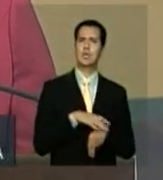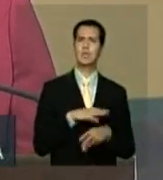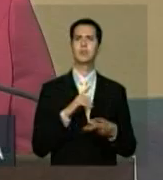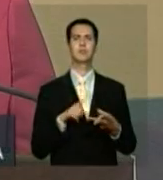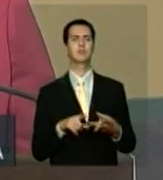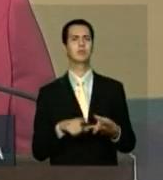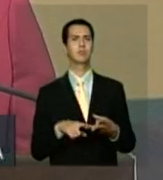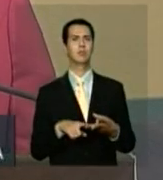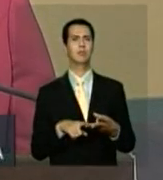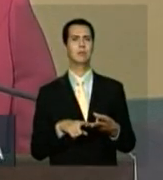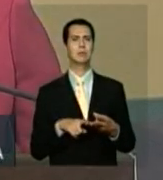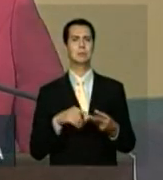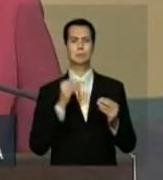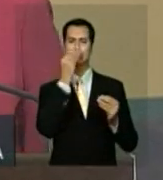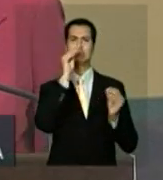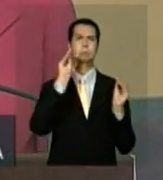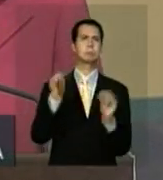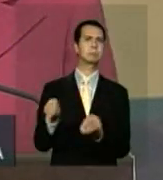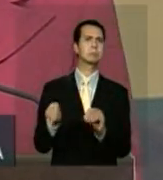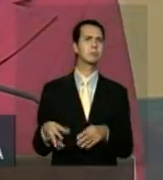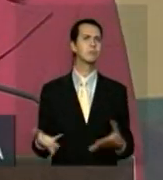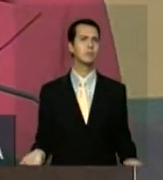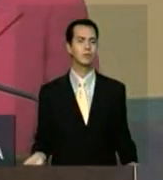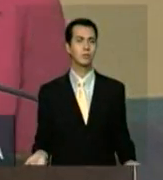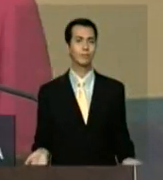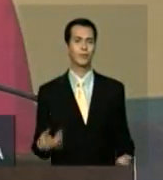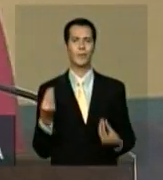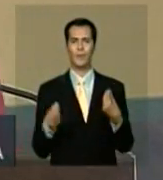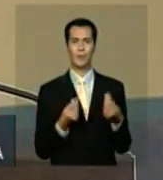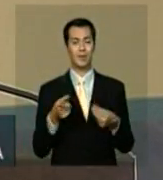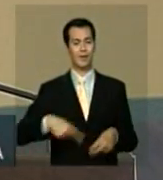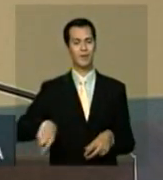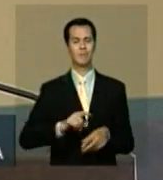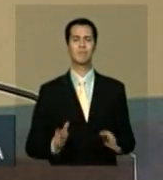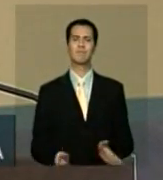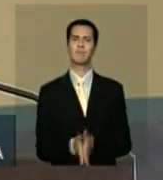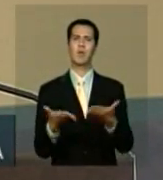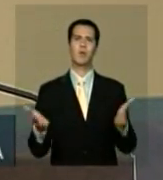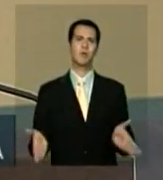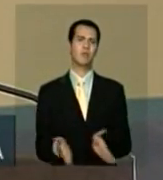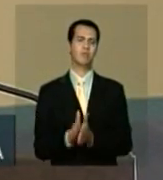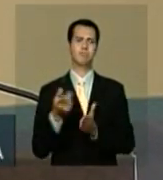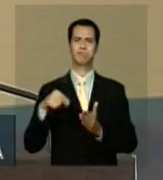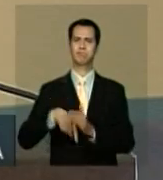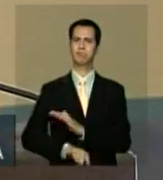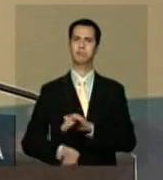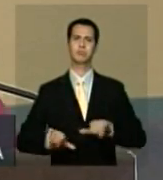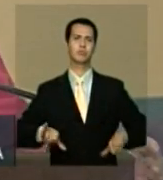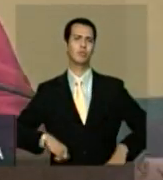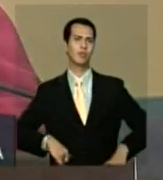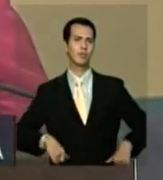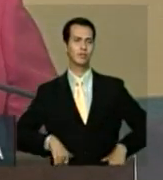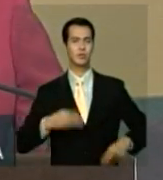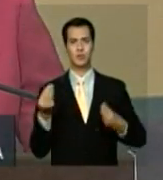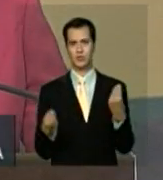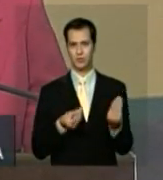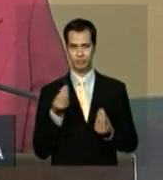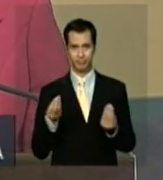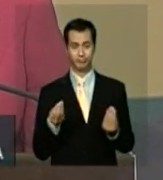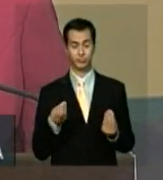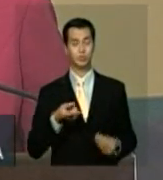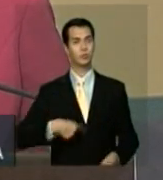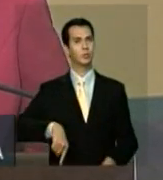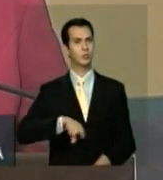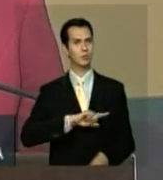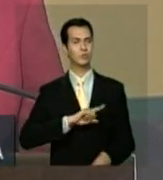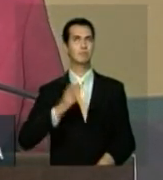vulneráveis aos males e os malí da pobreza extrema essa contradição foi encarada